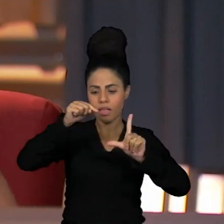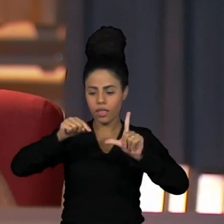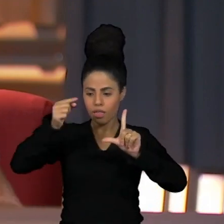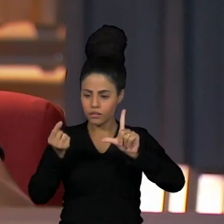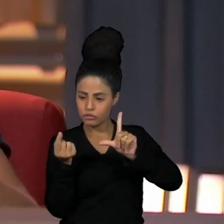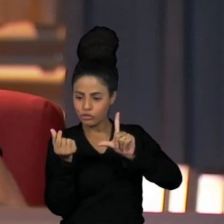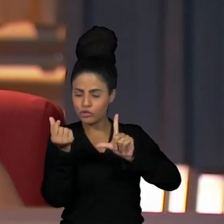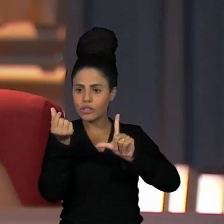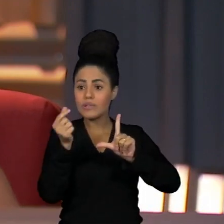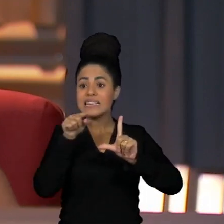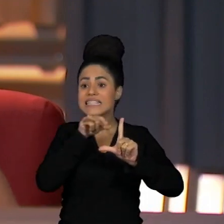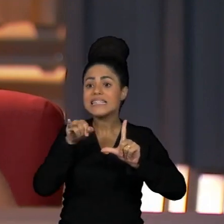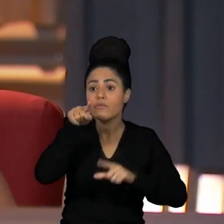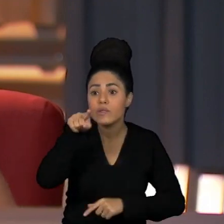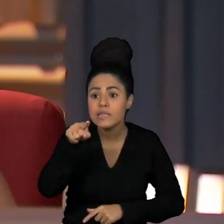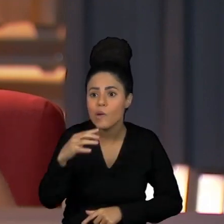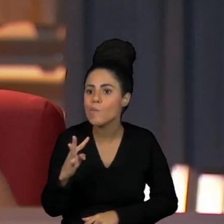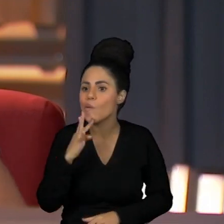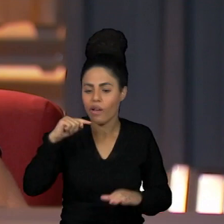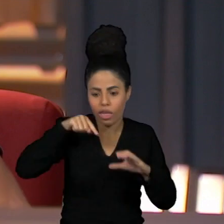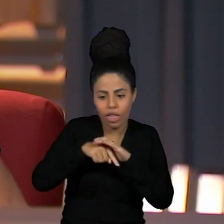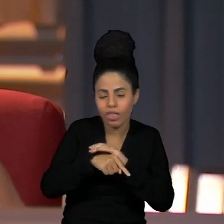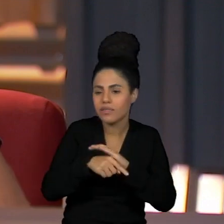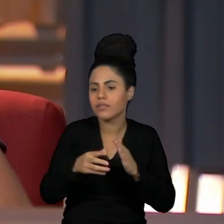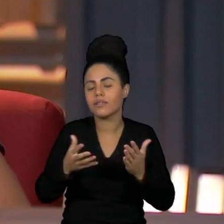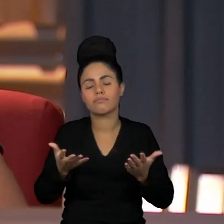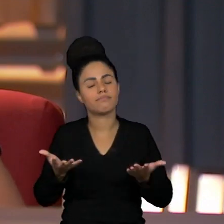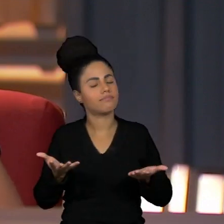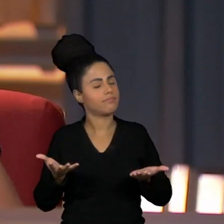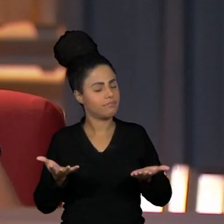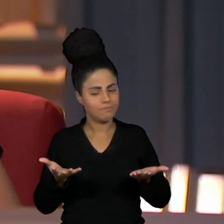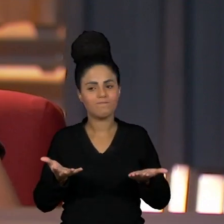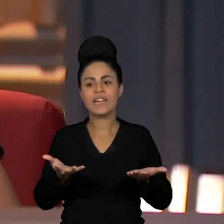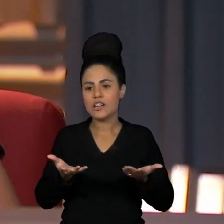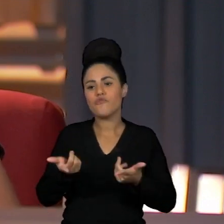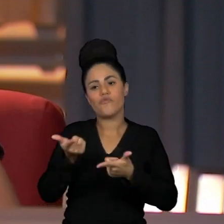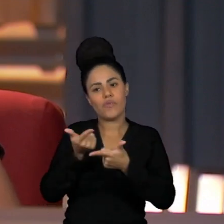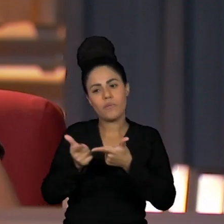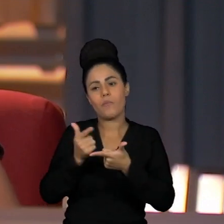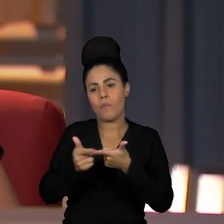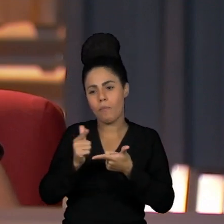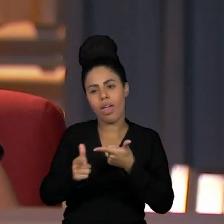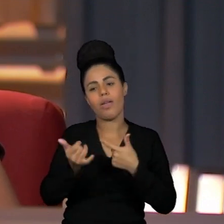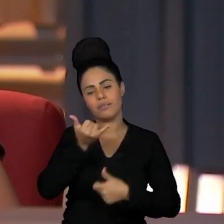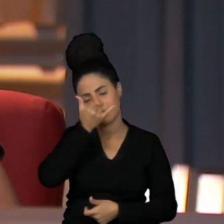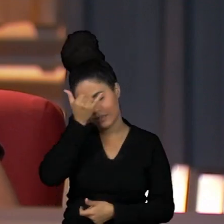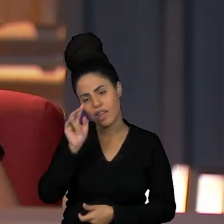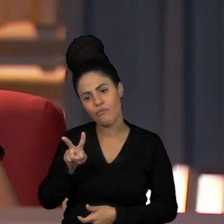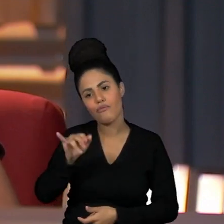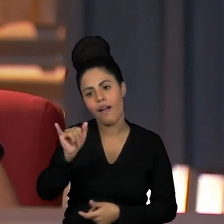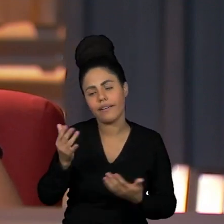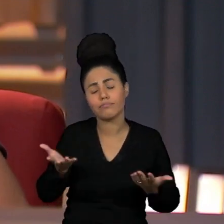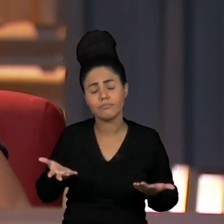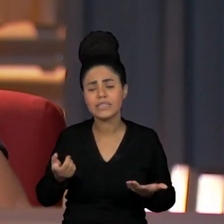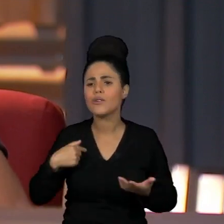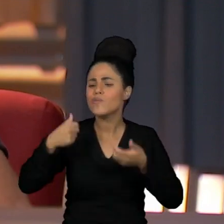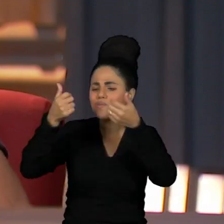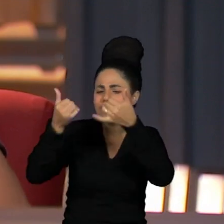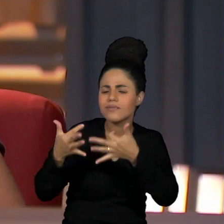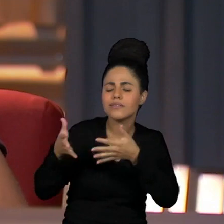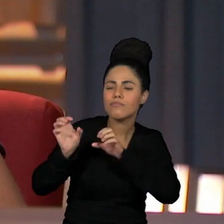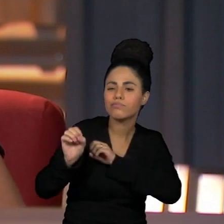não tem muito conhecimento sobre o assunto, tem que conhecer. você inevitavelmente vai fazer uma besteira, né? Então, eu sempre falo pro pessoal,